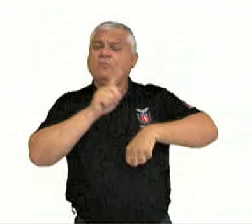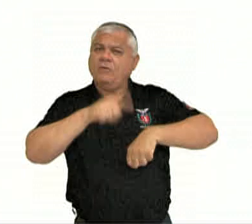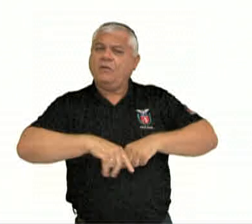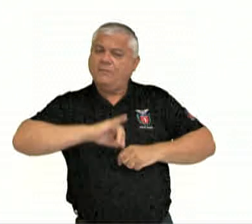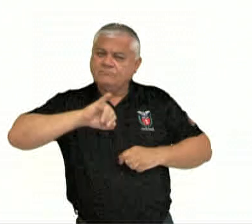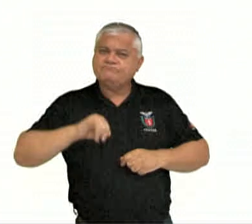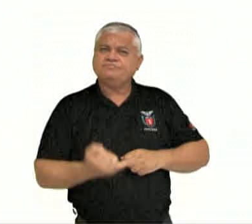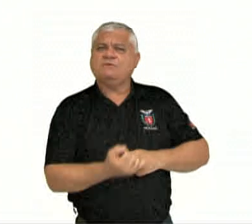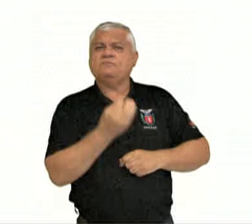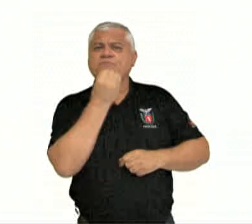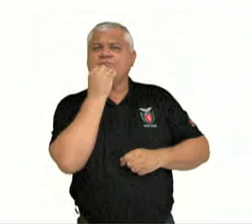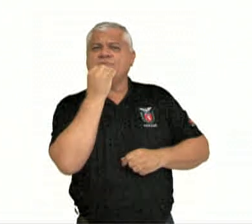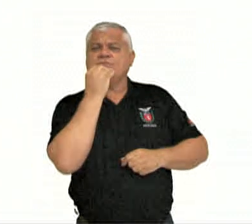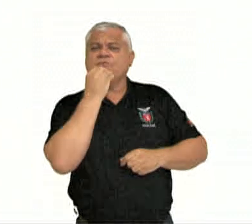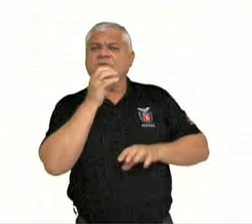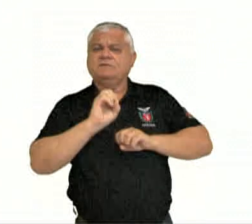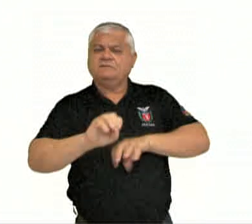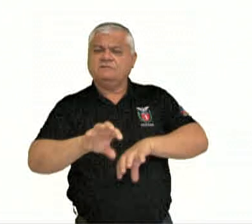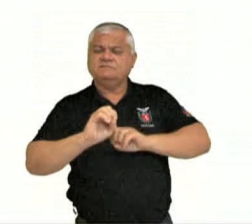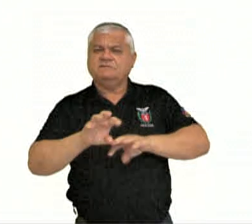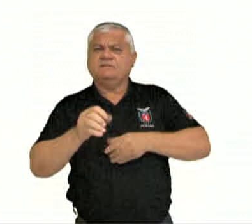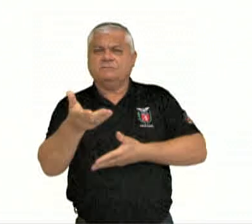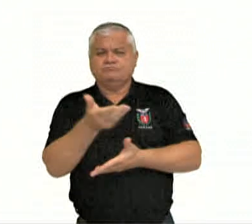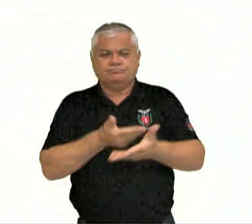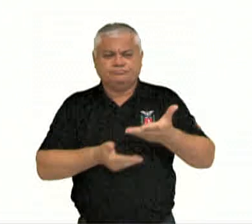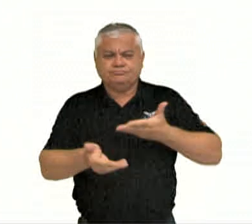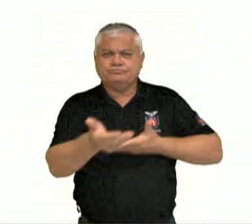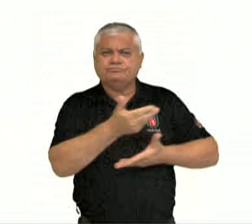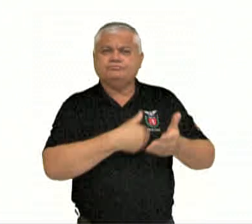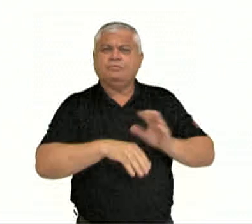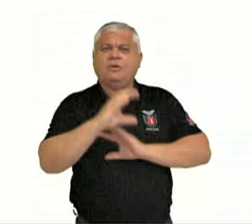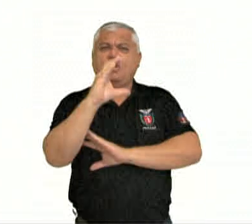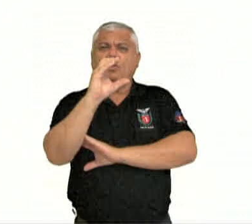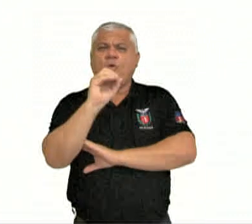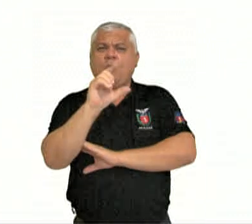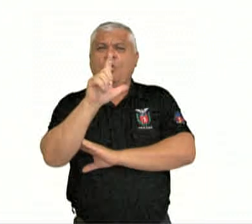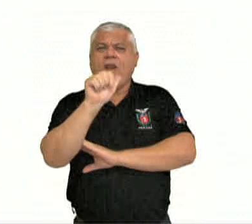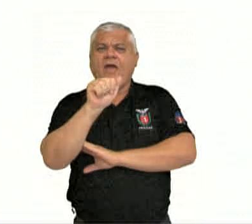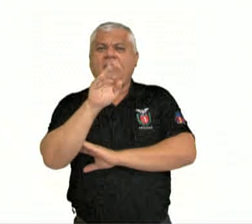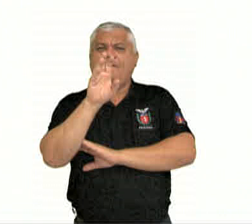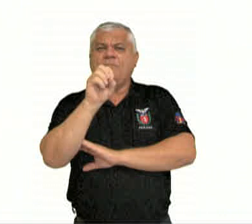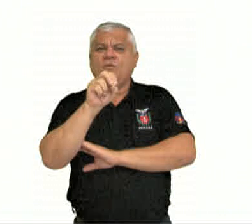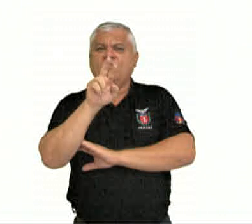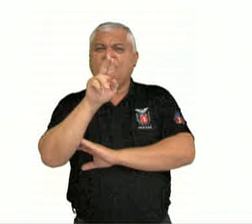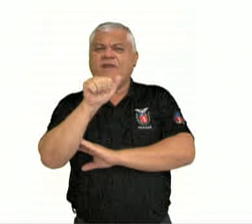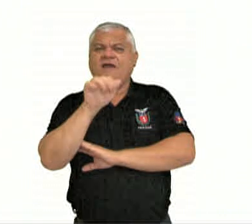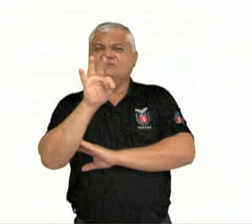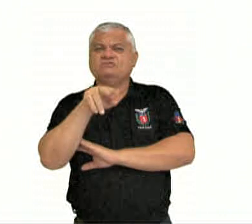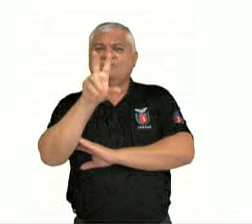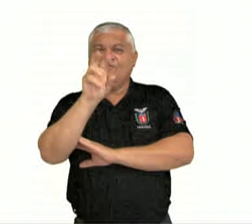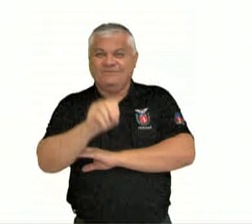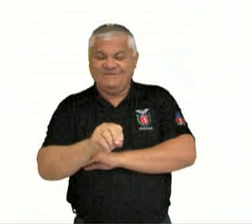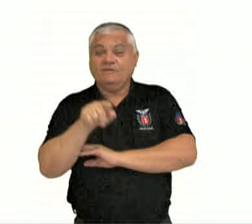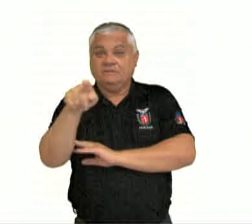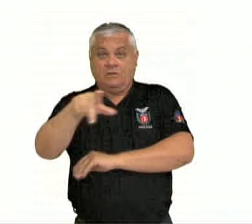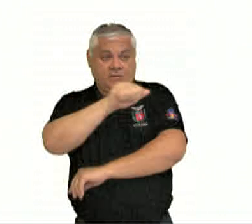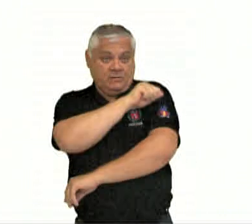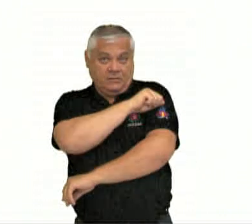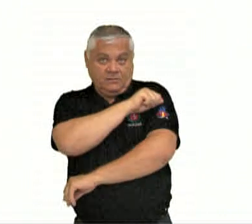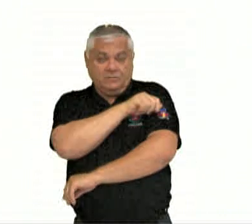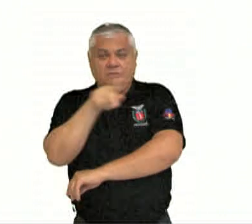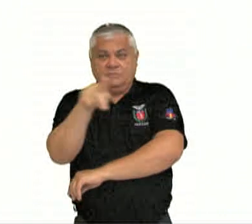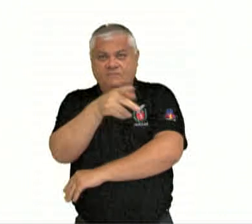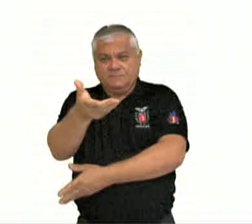surgimento de um momento de ensino colaborativo, com base na atividade dos educandos, em que se aprende